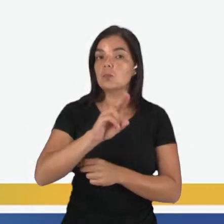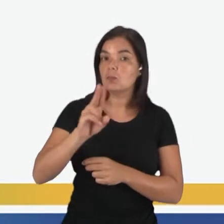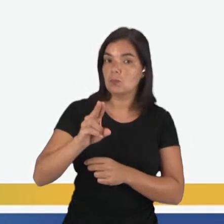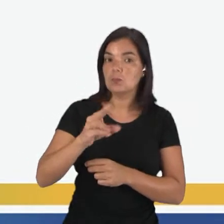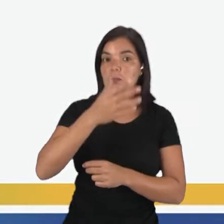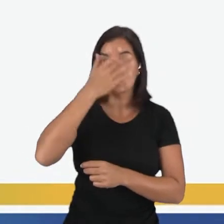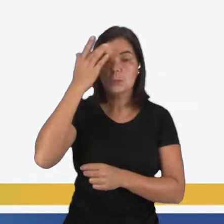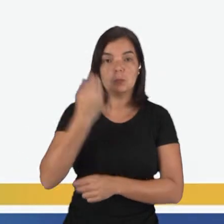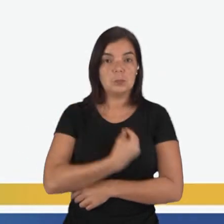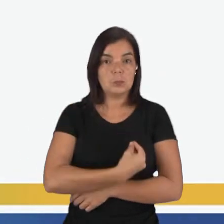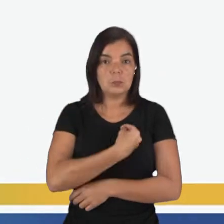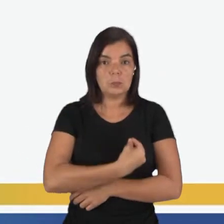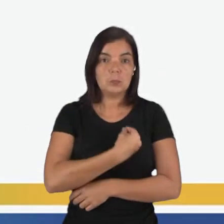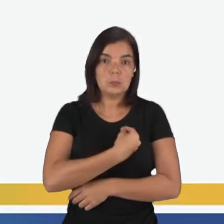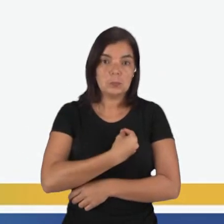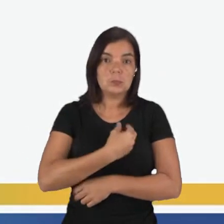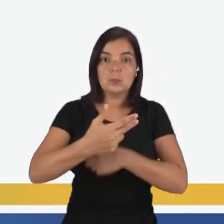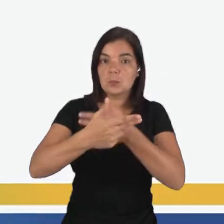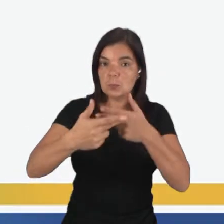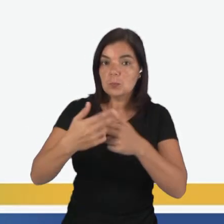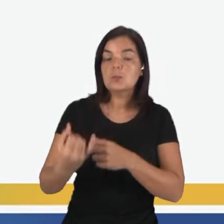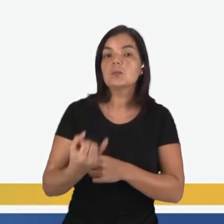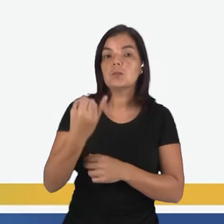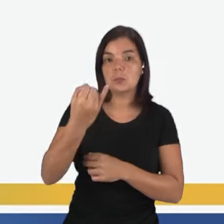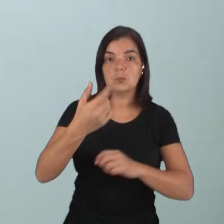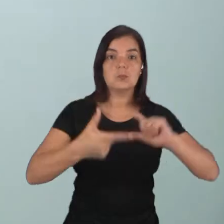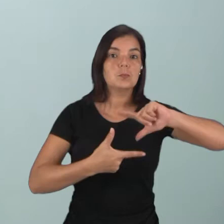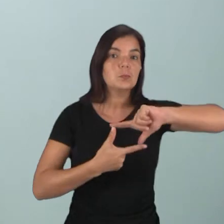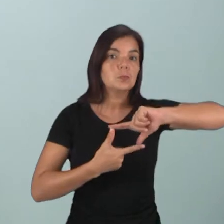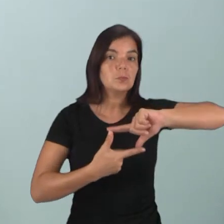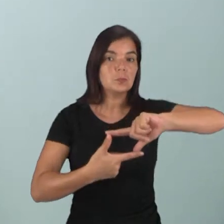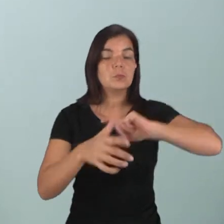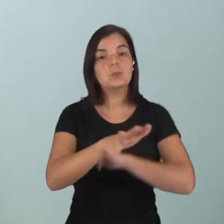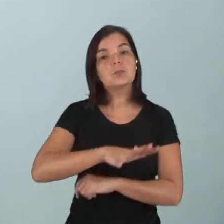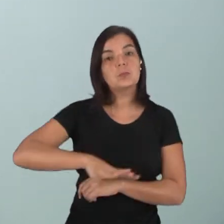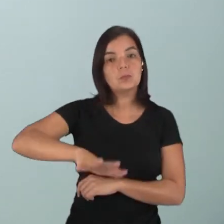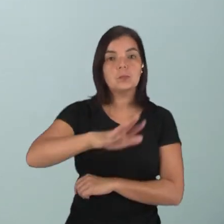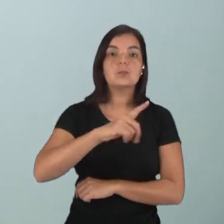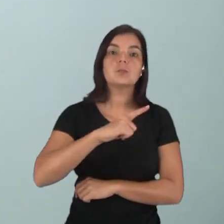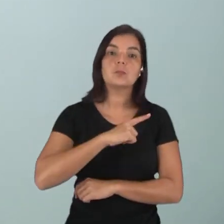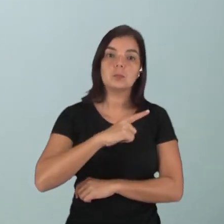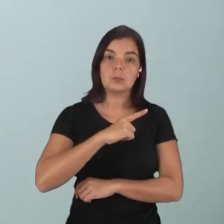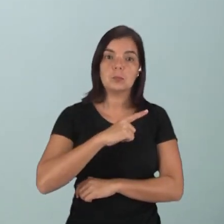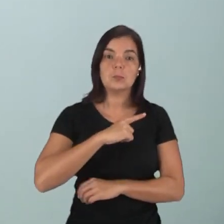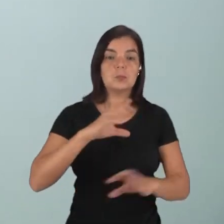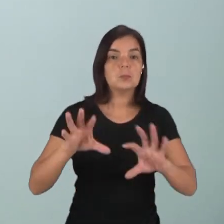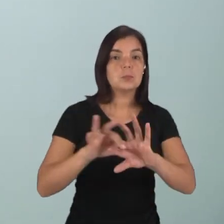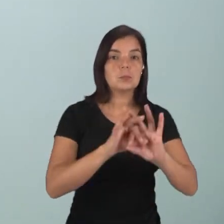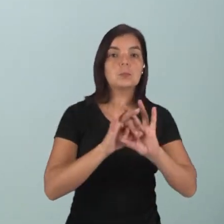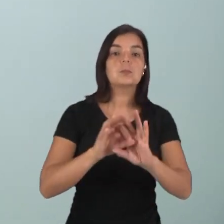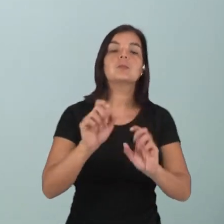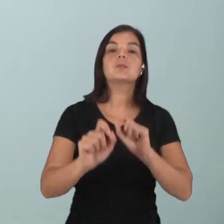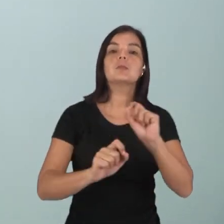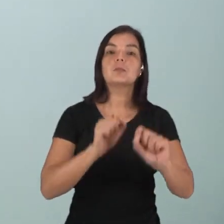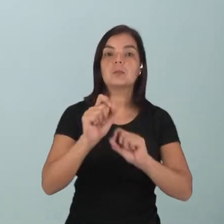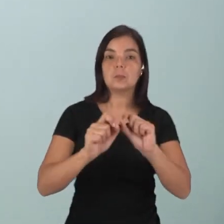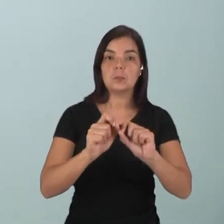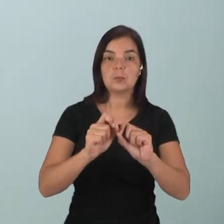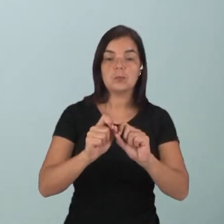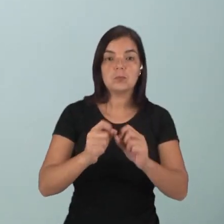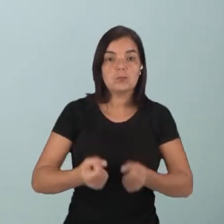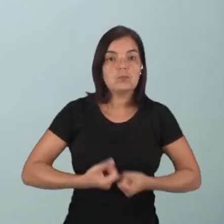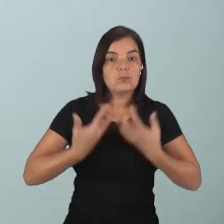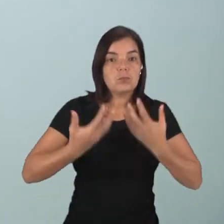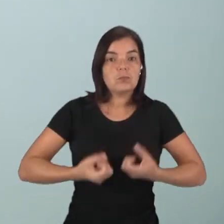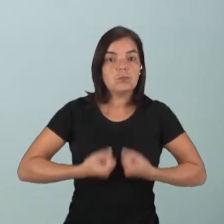impregnado, né, na presença divina. Então, o fanatismo geralmente também está ligado a essa questão de ser